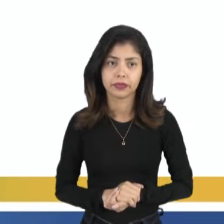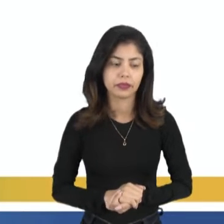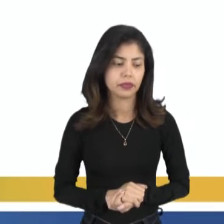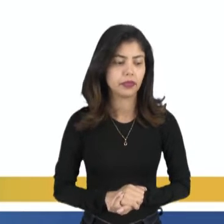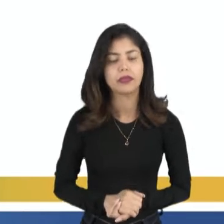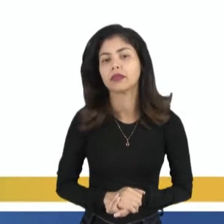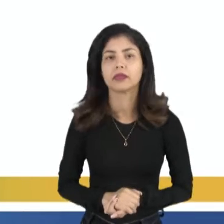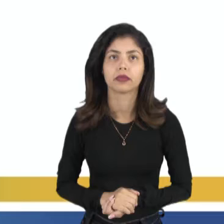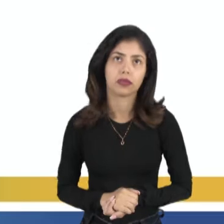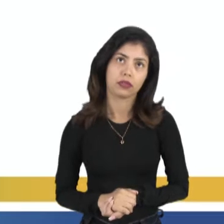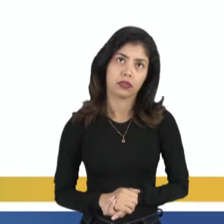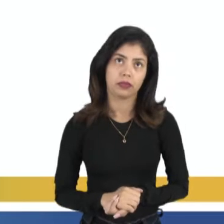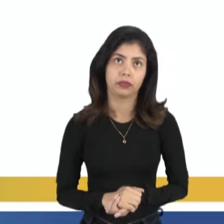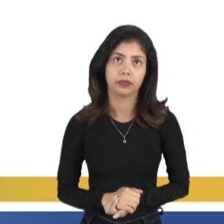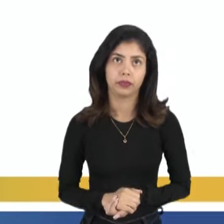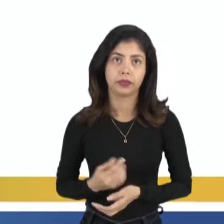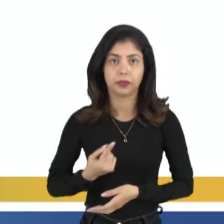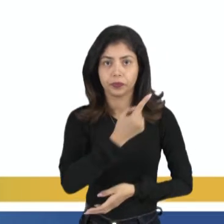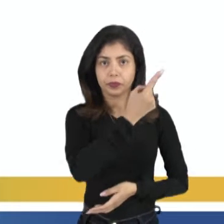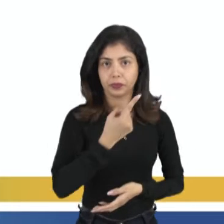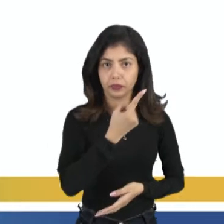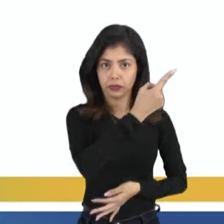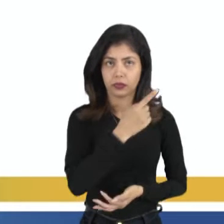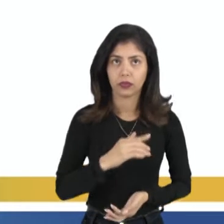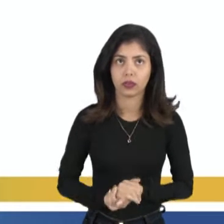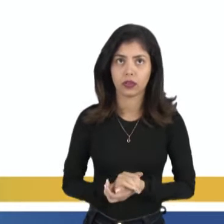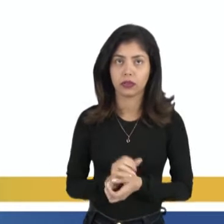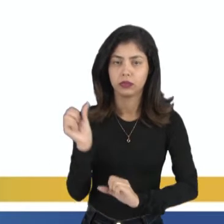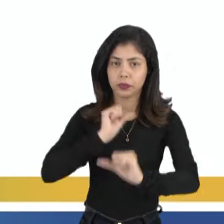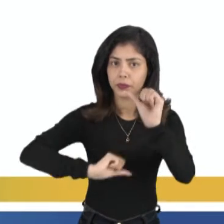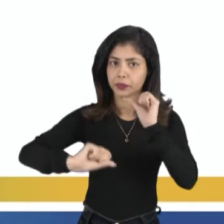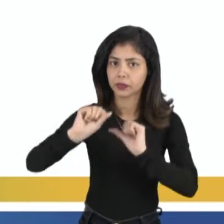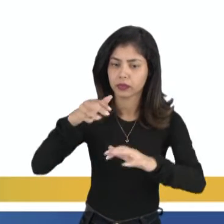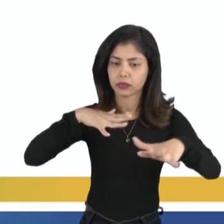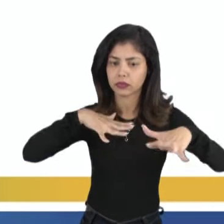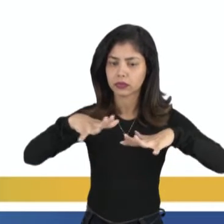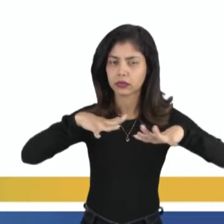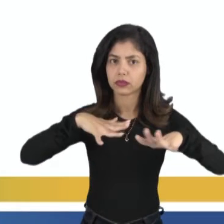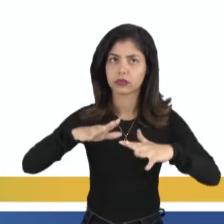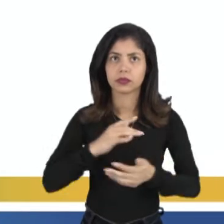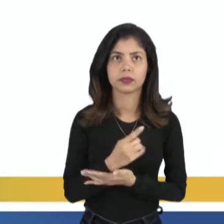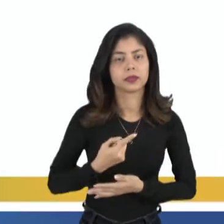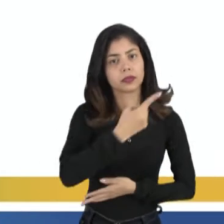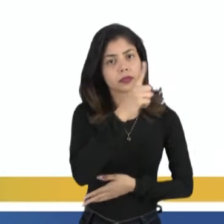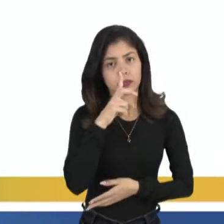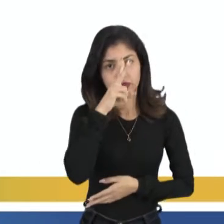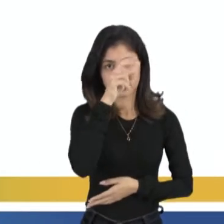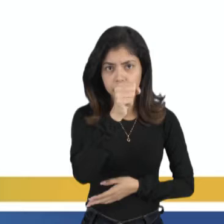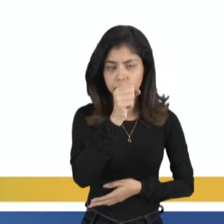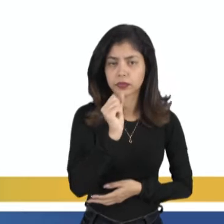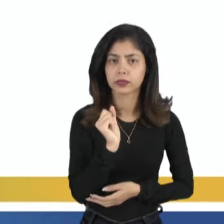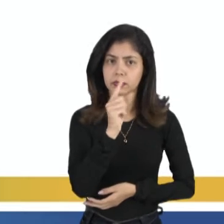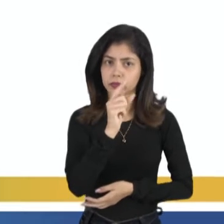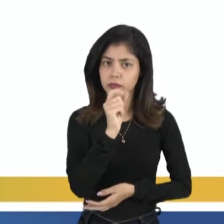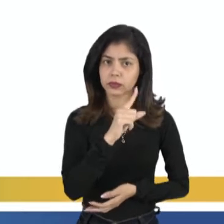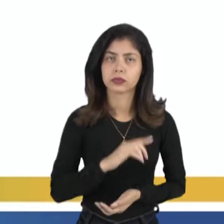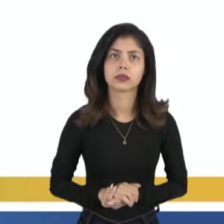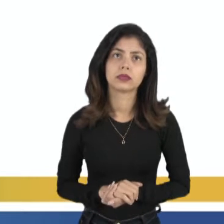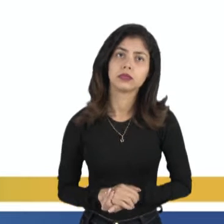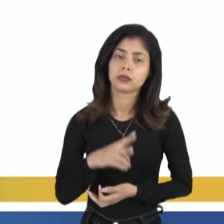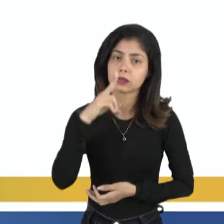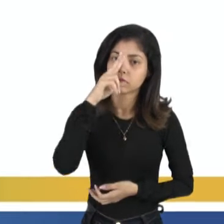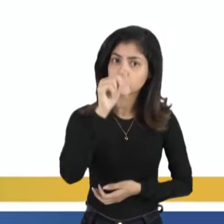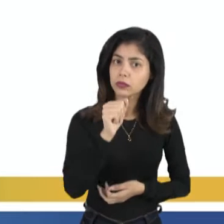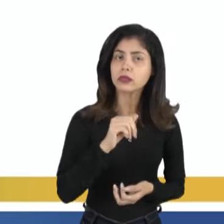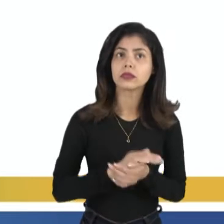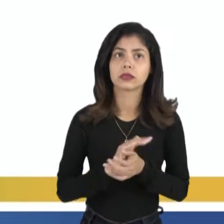rampa. E aí, contrária ao movimento, a setinha em um azul mais forte, é a